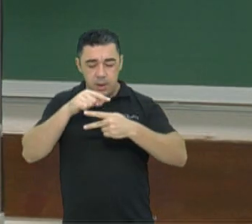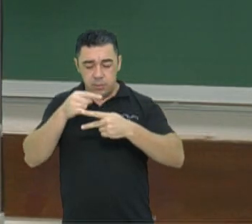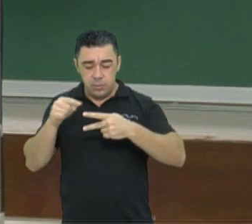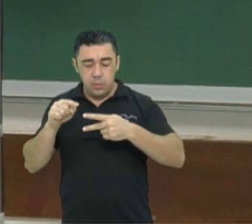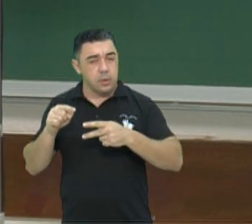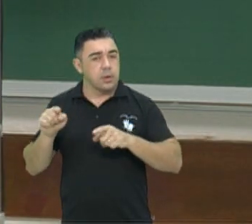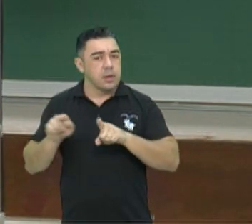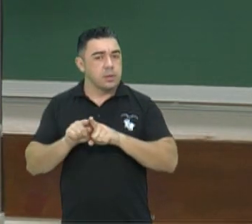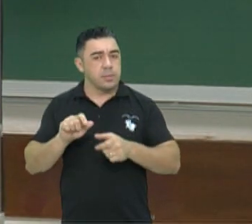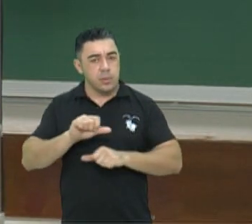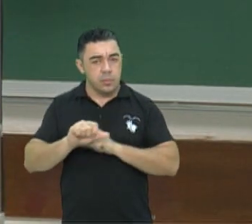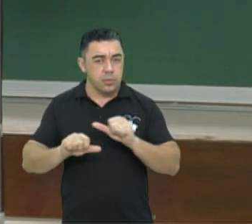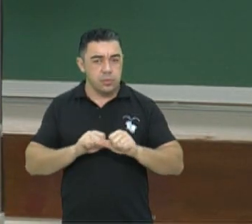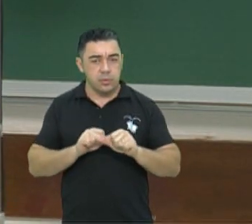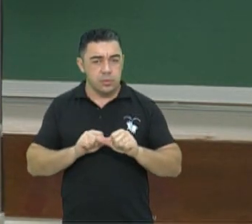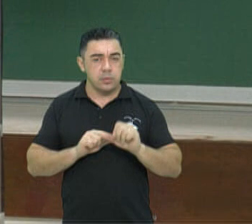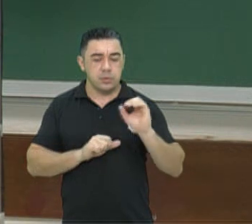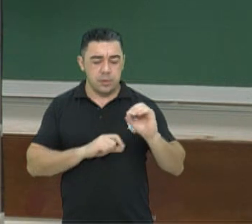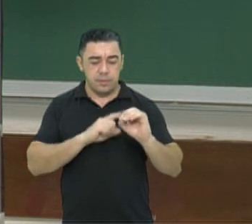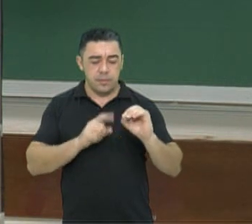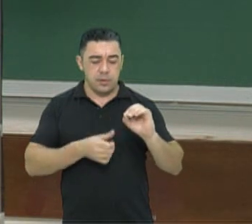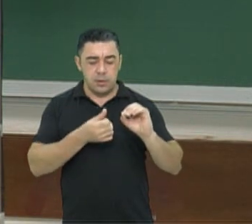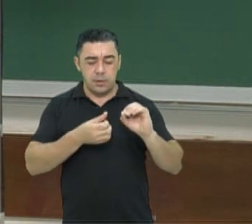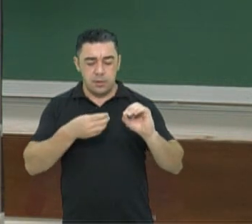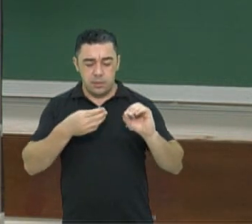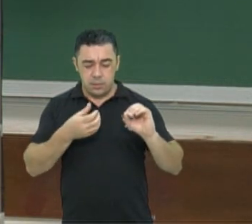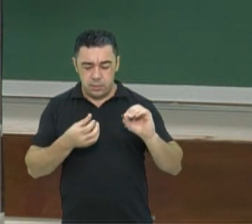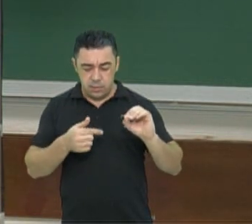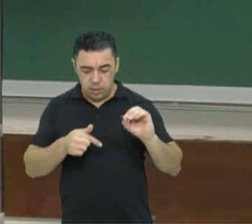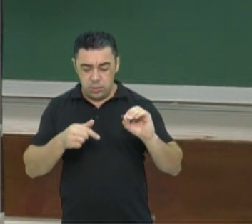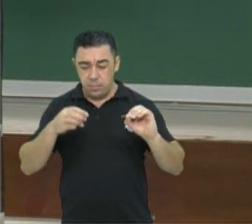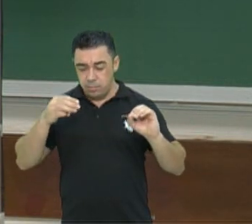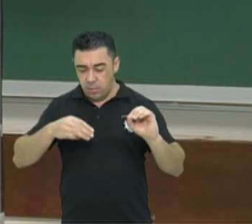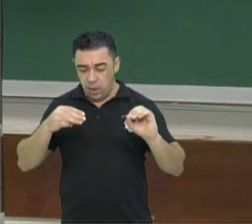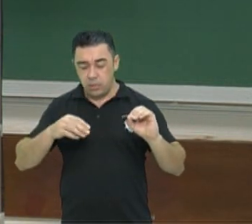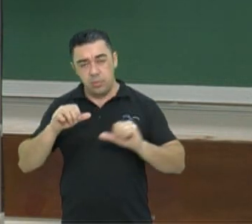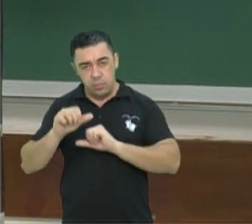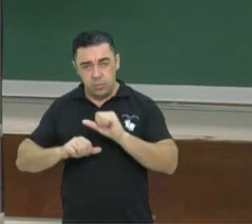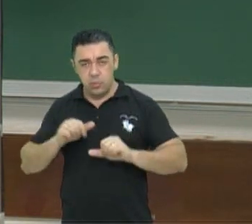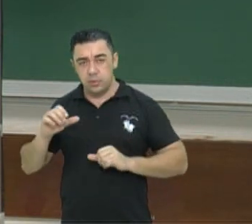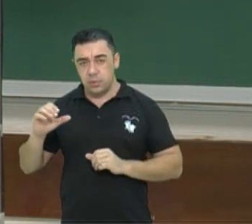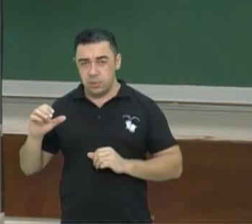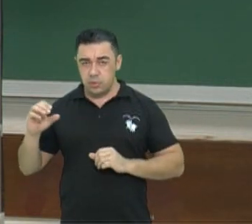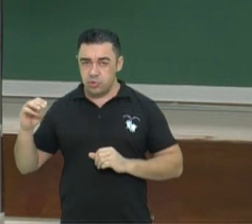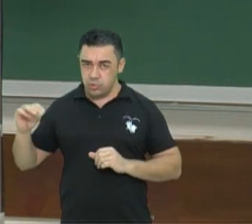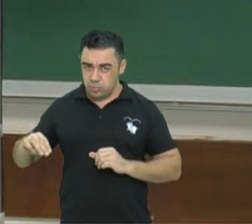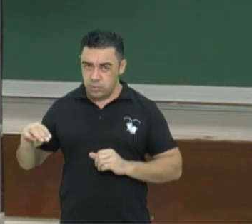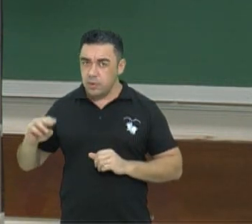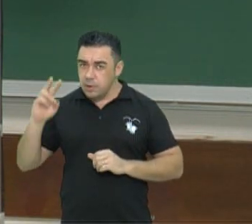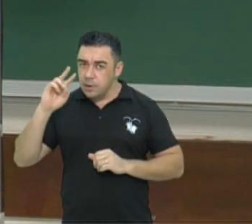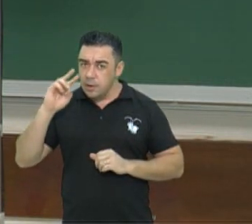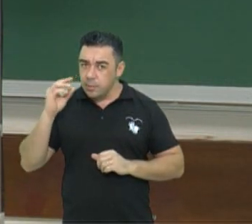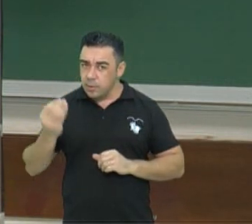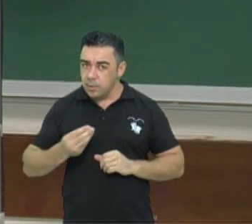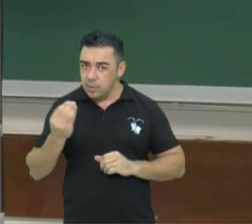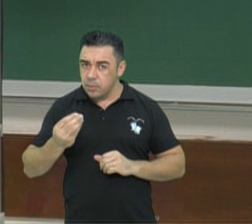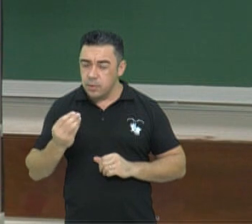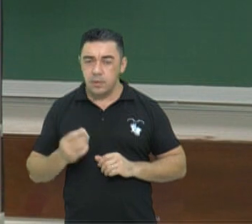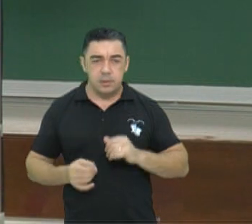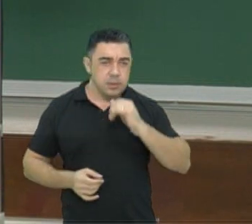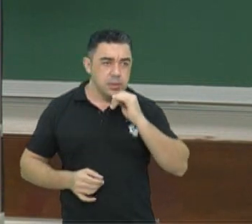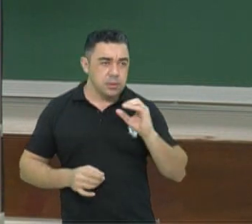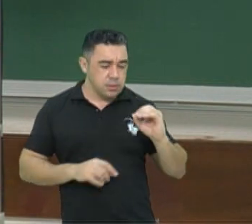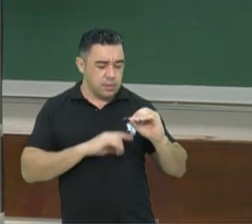a conversão de metros para centímetros. Você lembra como faz isso? Se eu